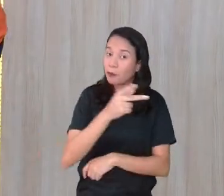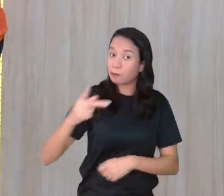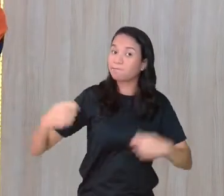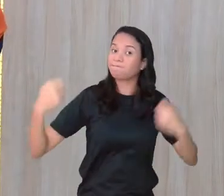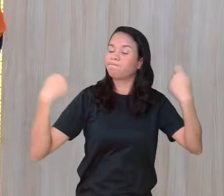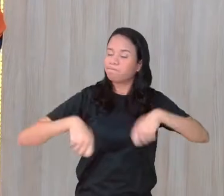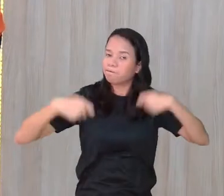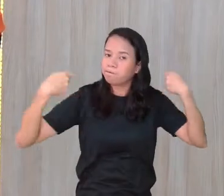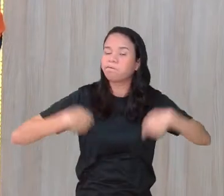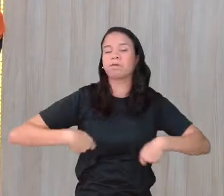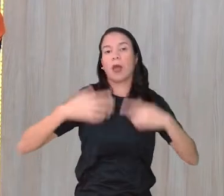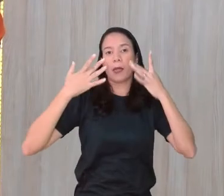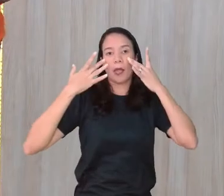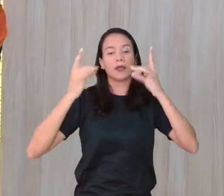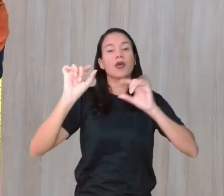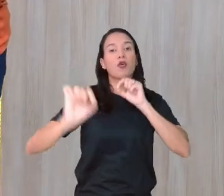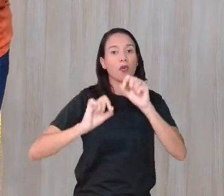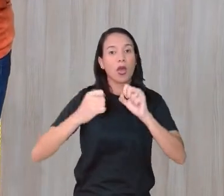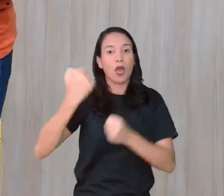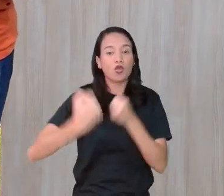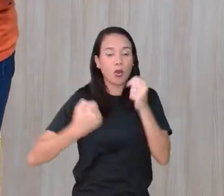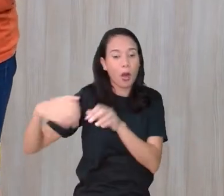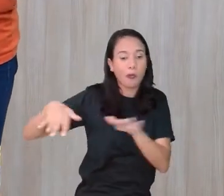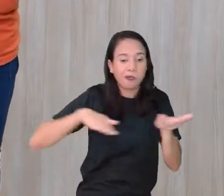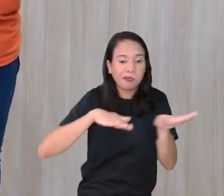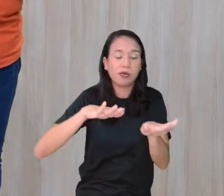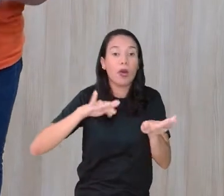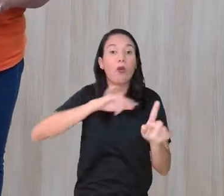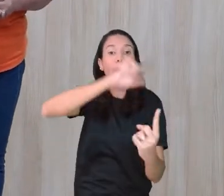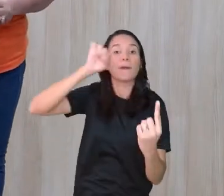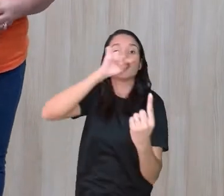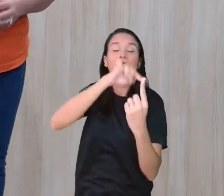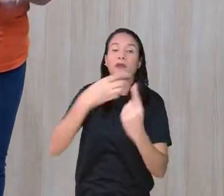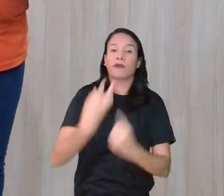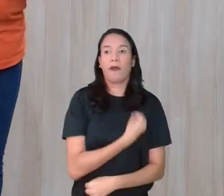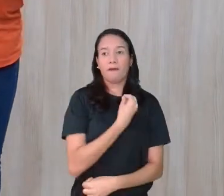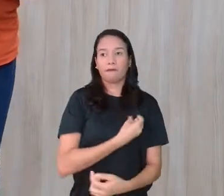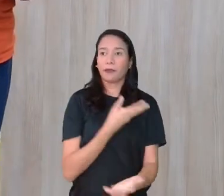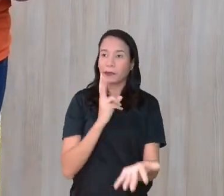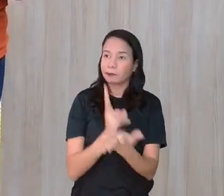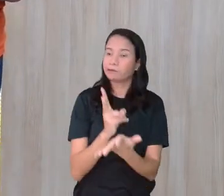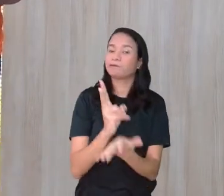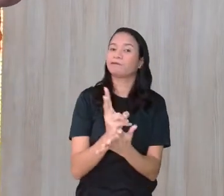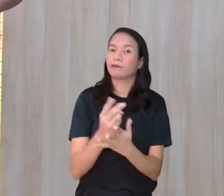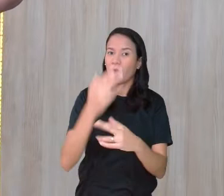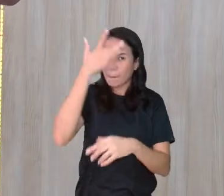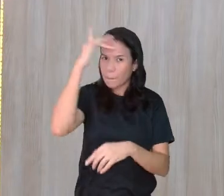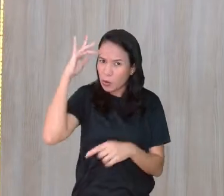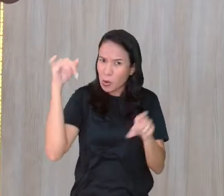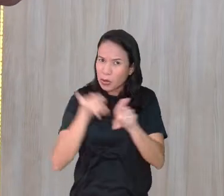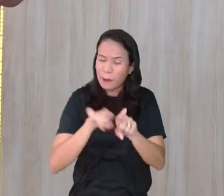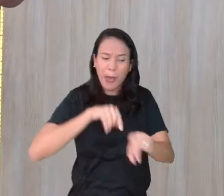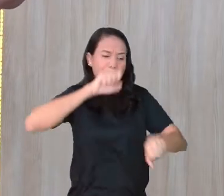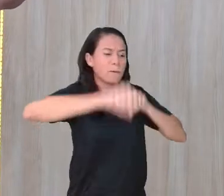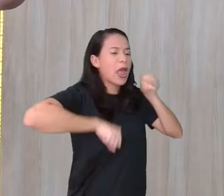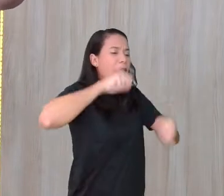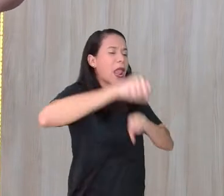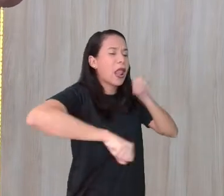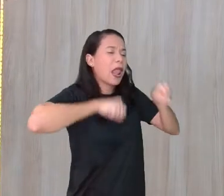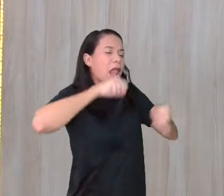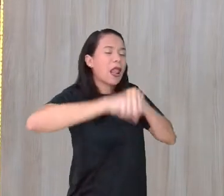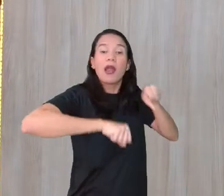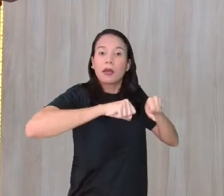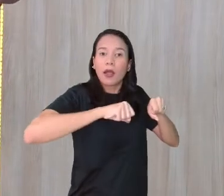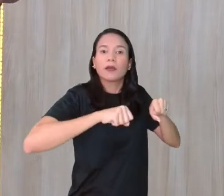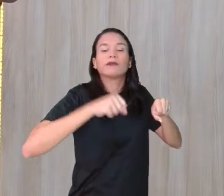e dizer que no trânsito, o sentido é a vida. Para quem está aí também de bicicleta, quem vai de bicicleta para a